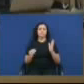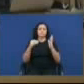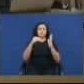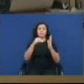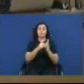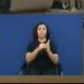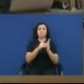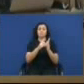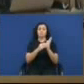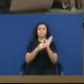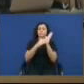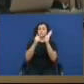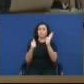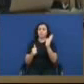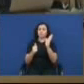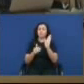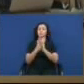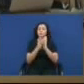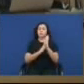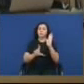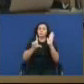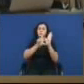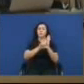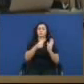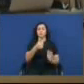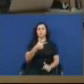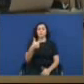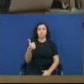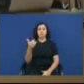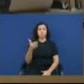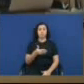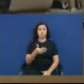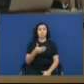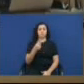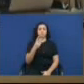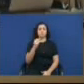Emenda supressiva ao projeto de lei número